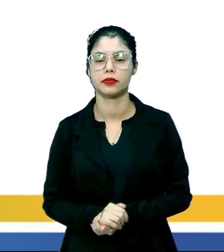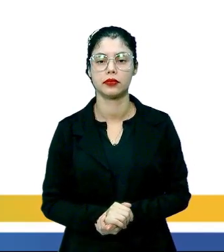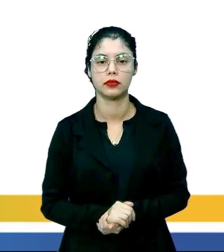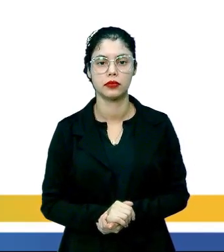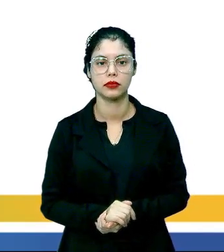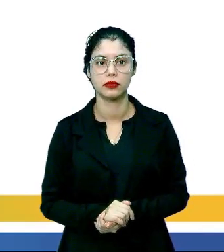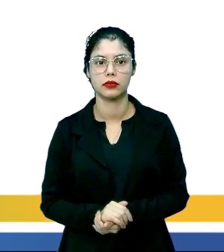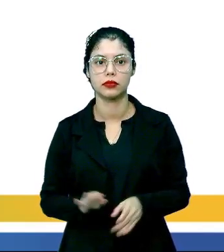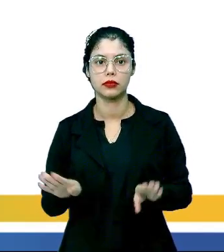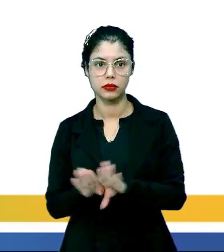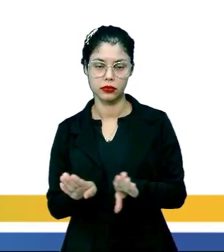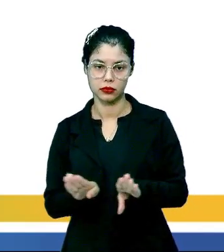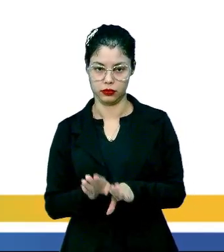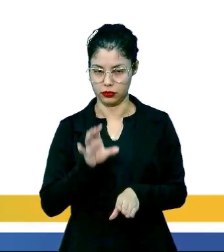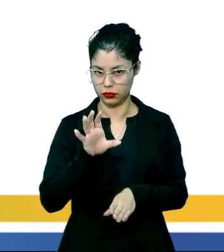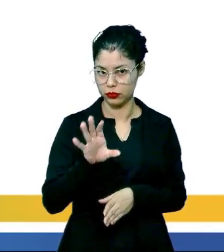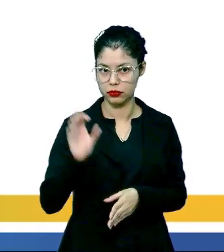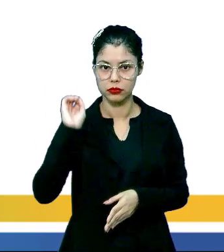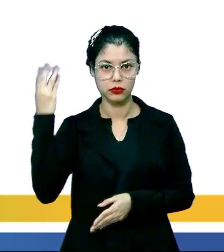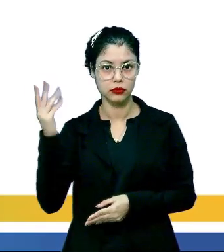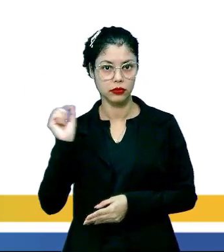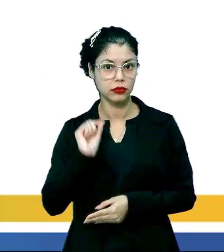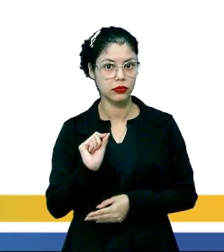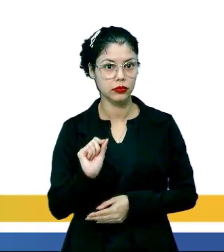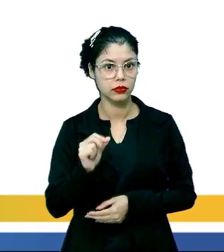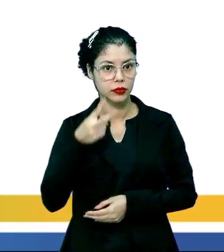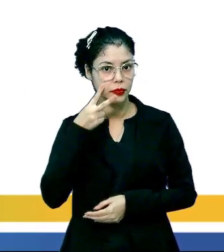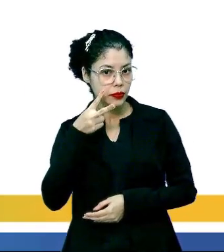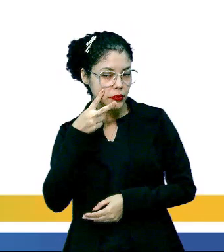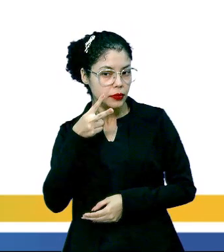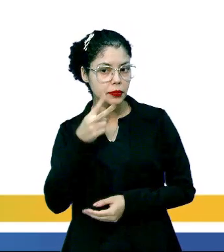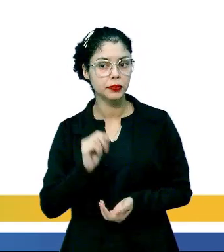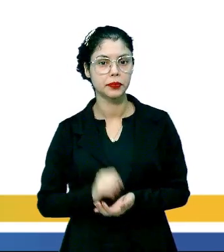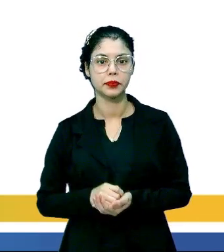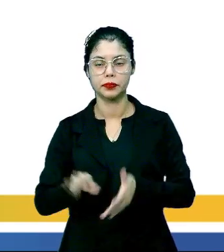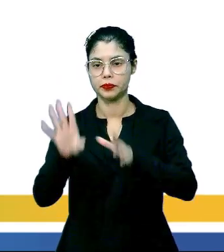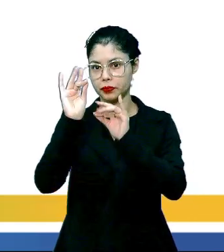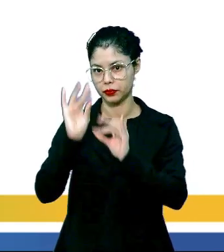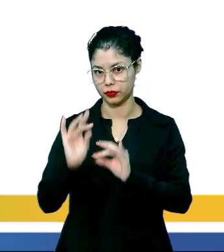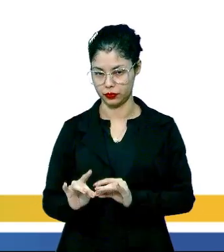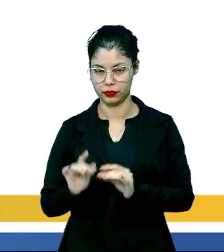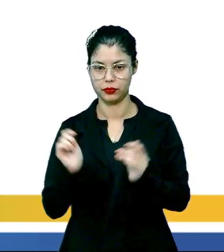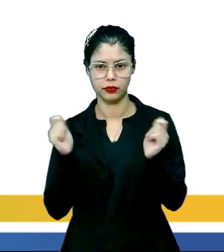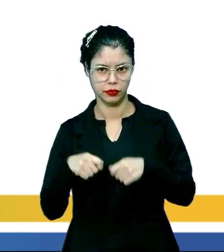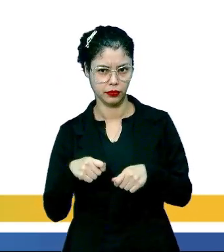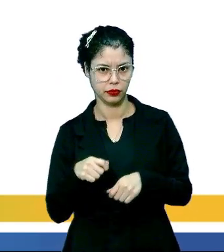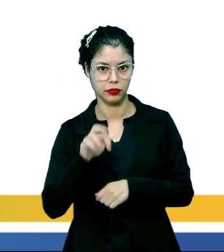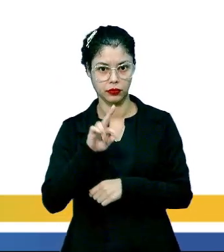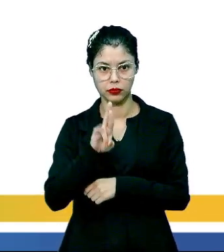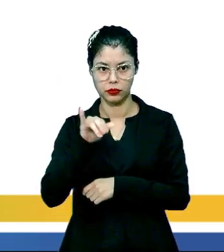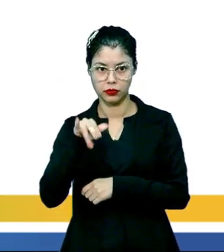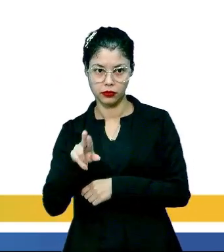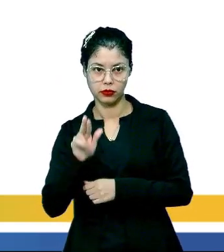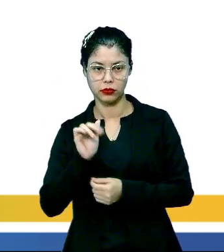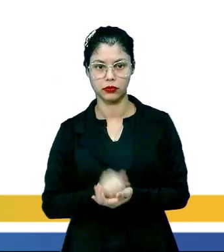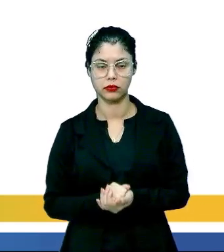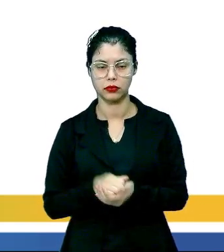aí. Com isso, pessoal, a gente vai dar uma olhada aí, anatomicamente, o